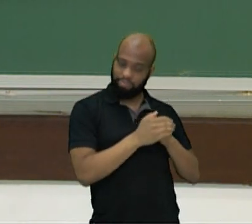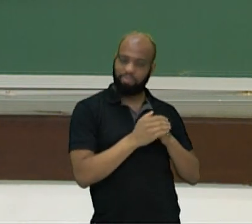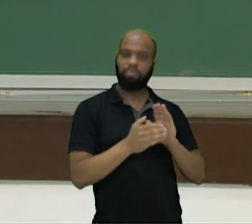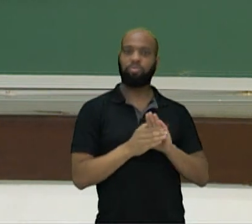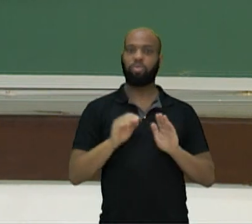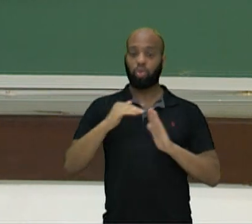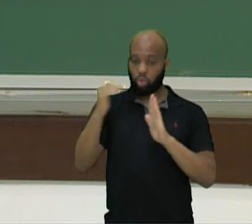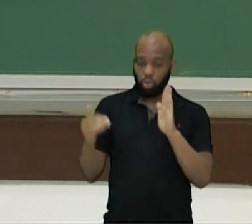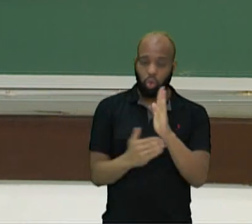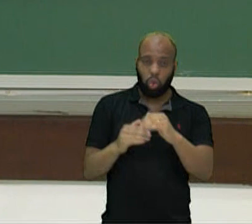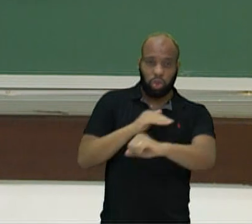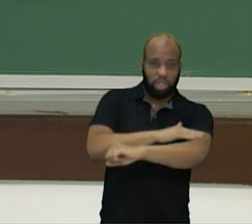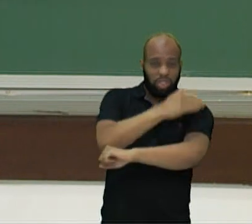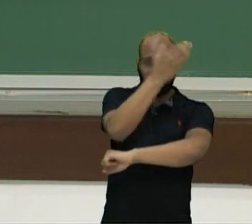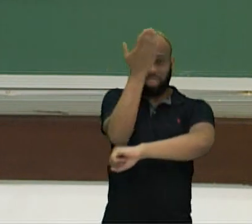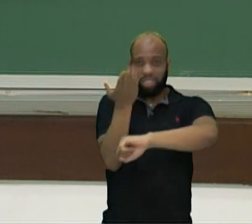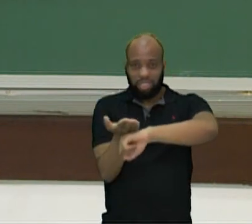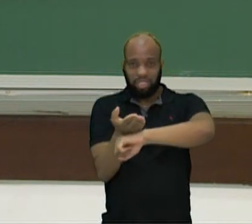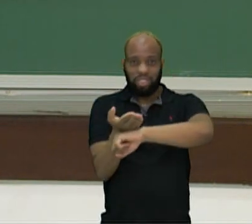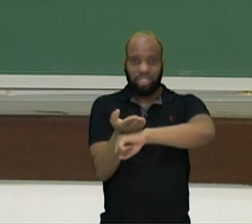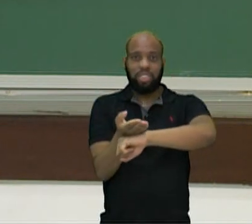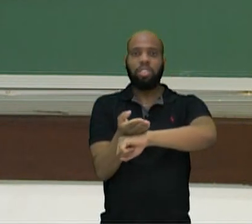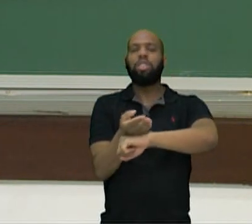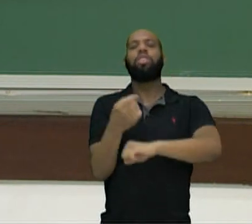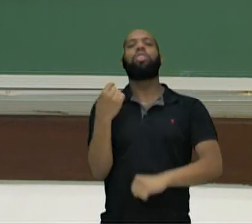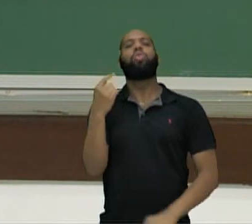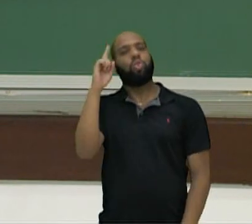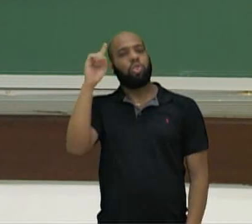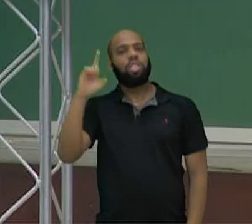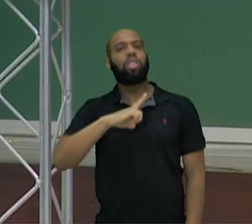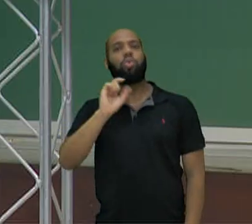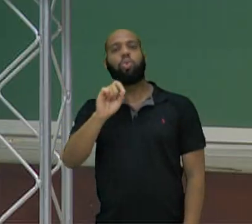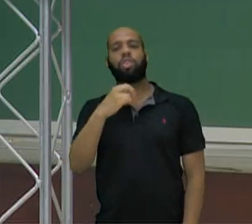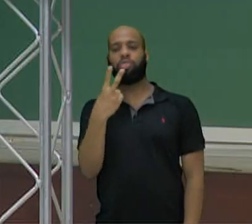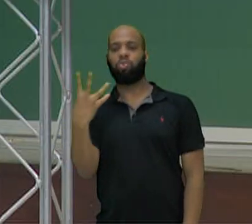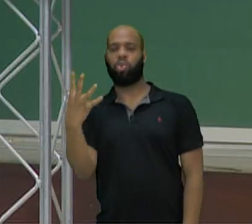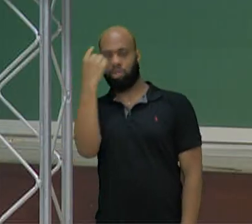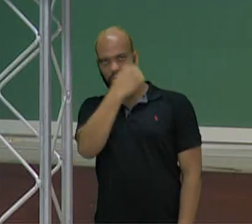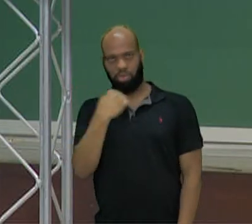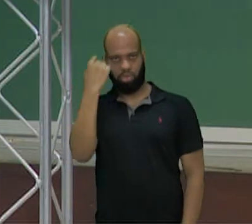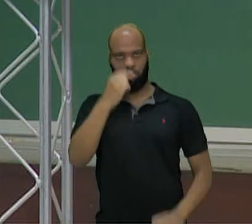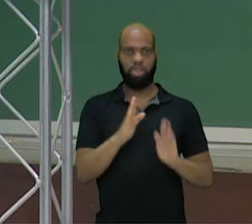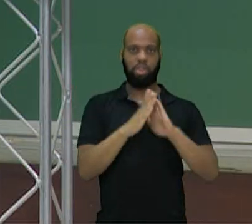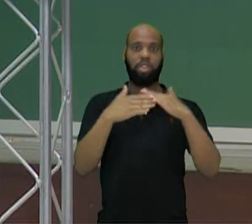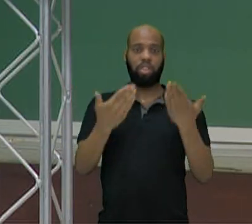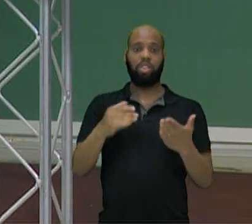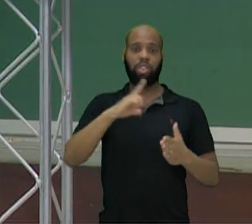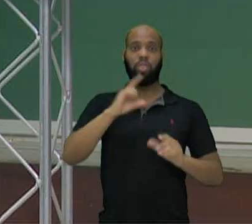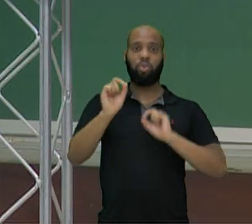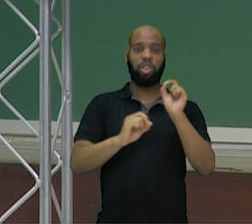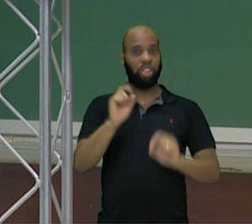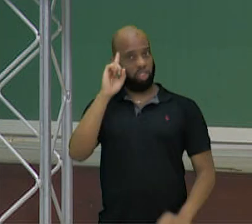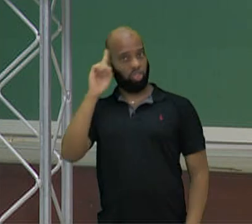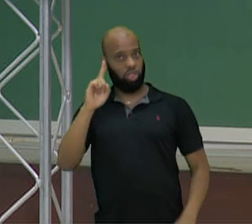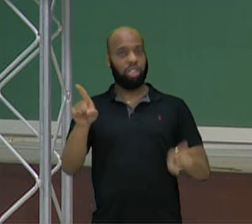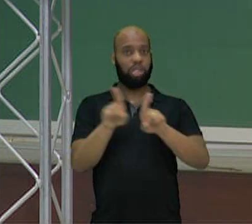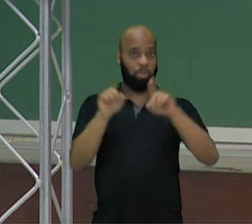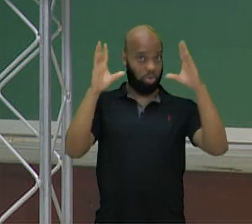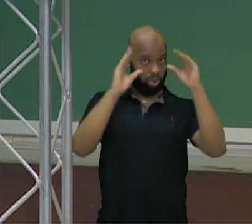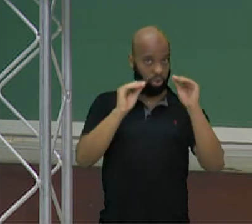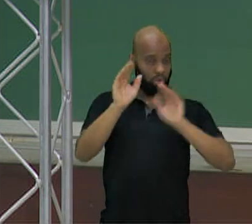Todo o período do dia, quanto tempo tem um dia? 24 horas. Então, ele envolve dia e noite.